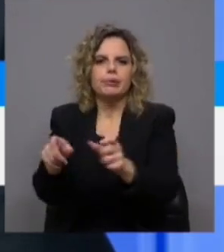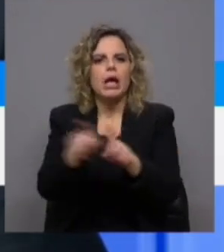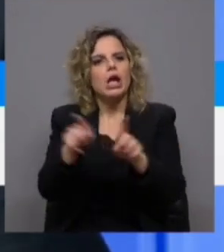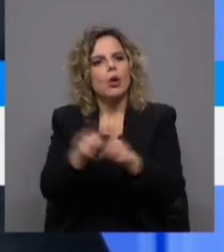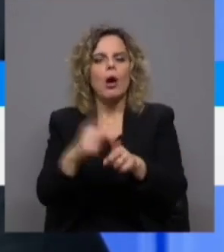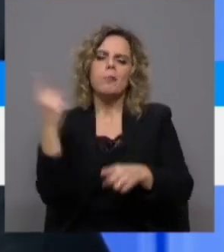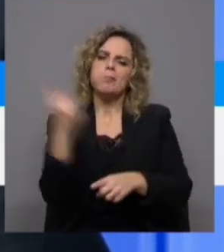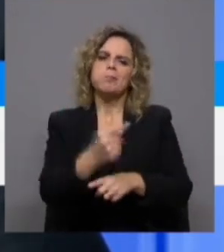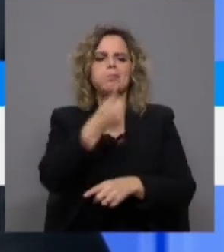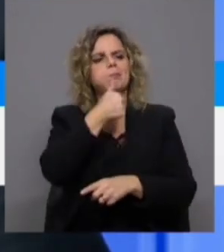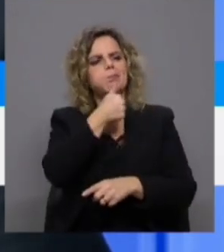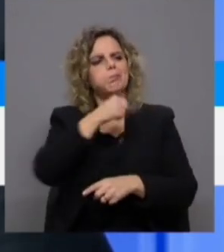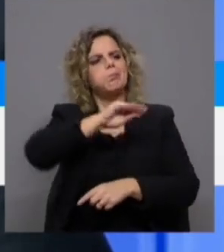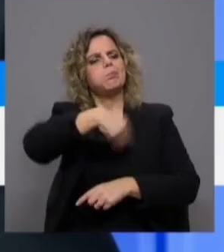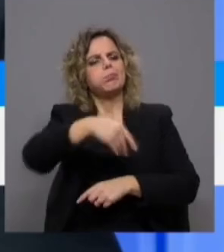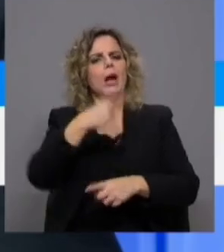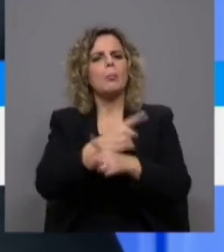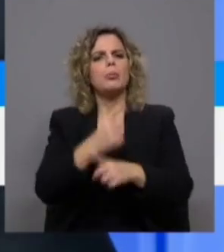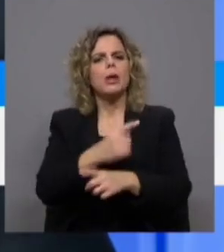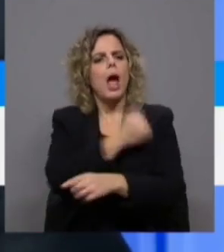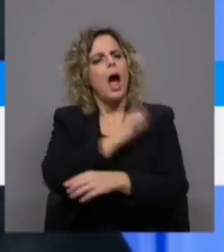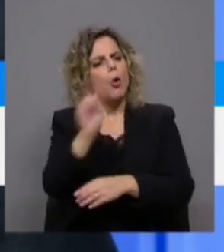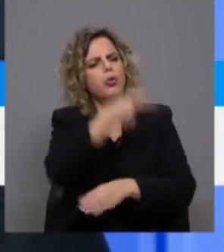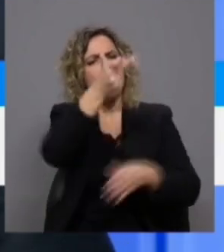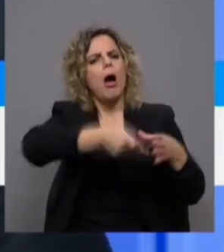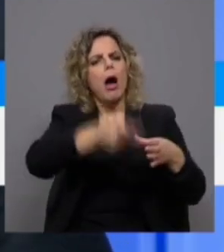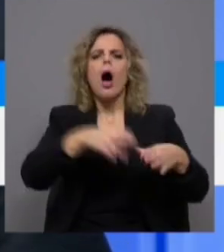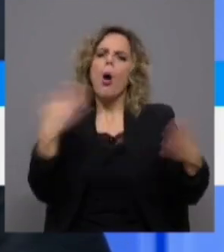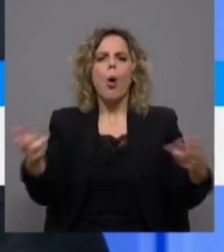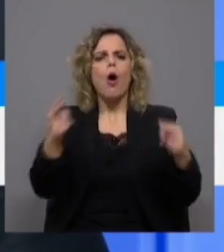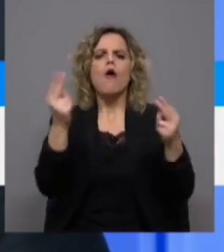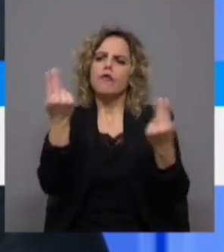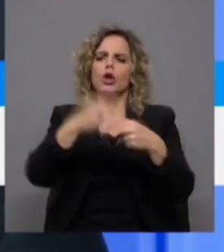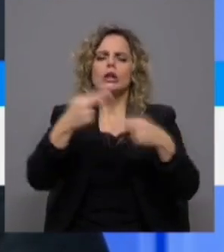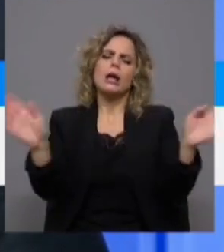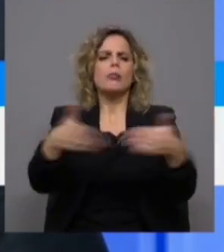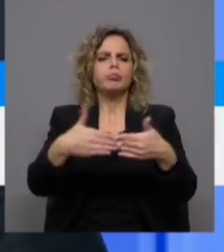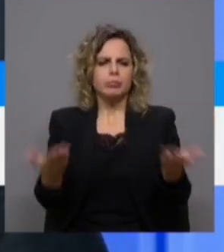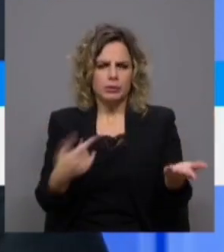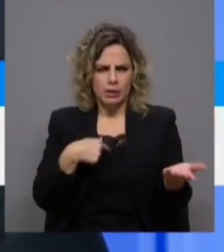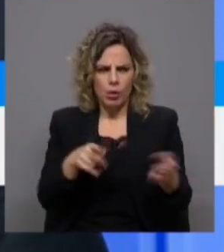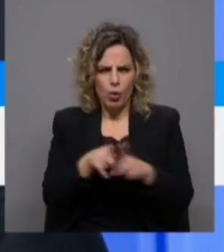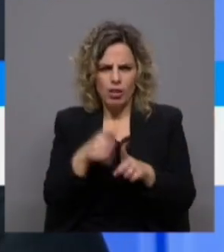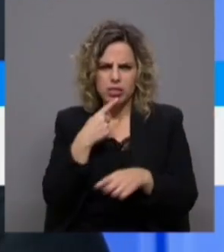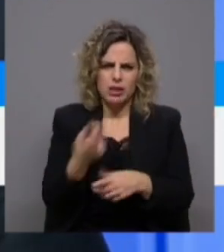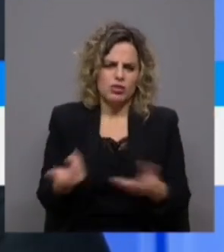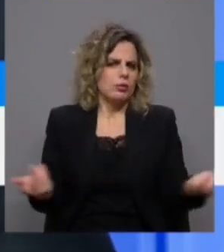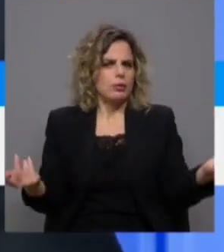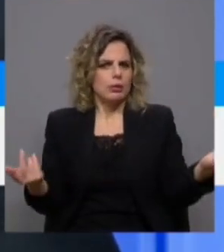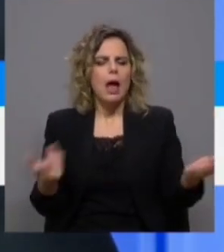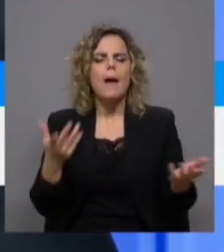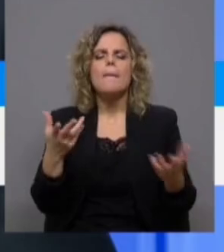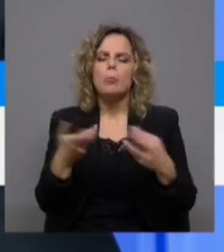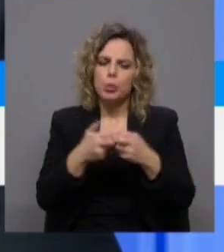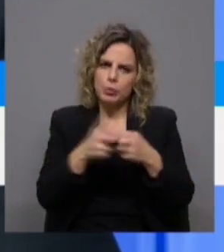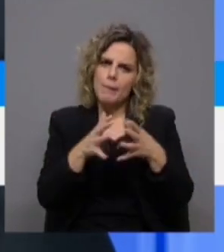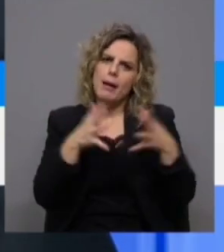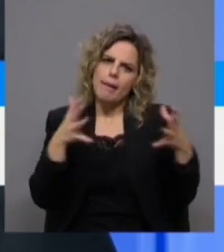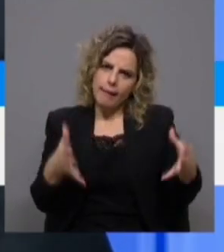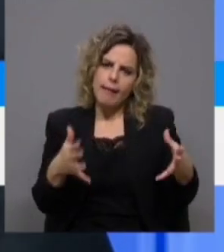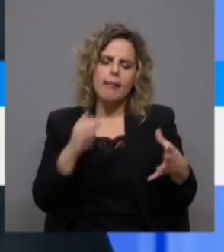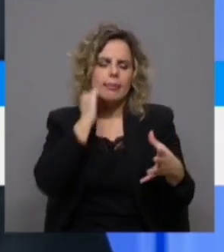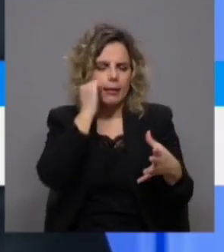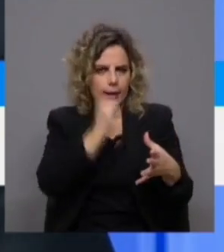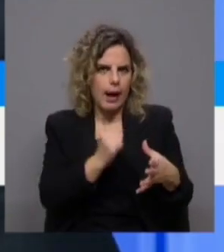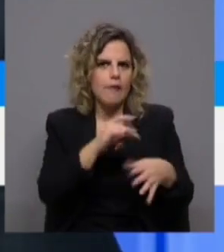fecharam fronteiras obrigar as pessoas a ficar em casa em Estados como o rio que vivemos durante alguns momentos mais acesso da pandemia defender